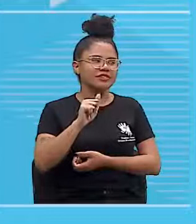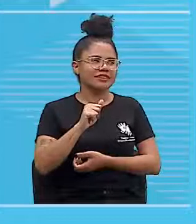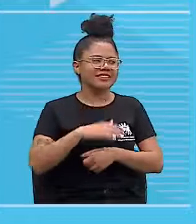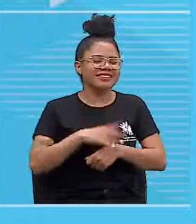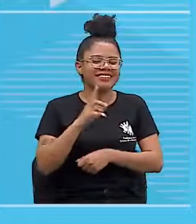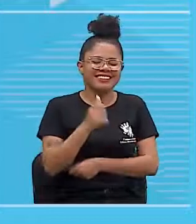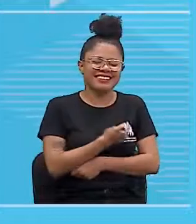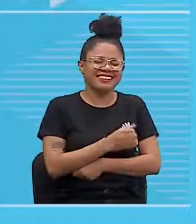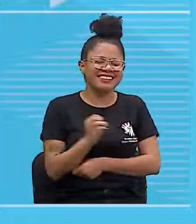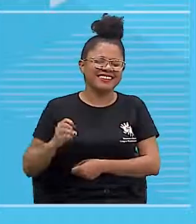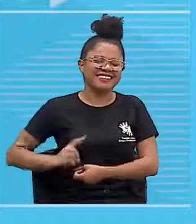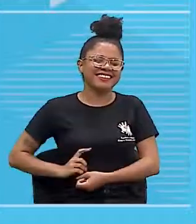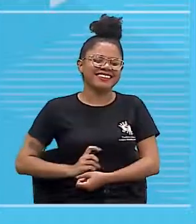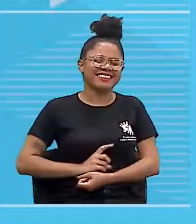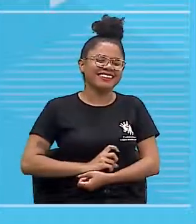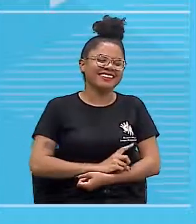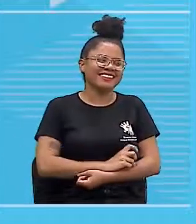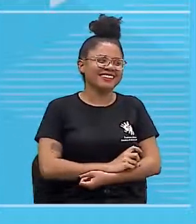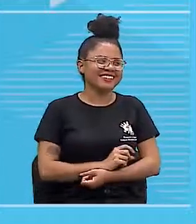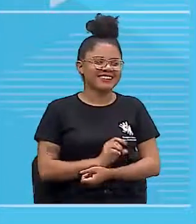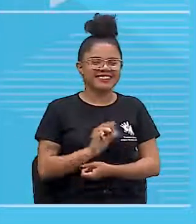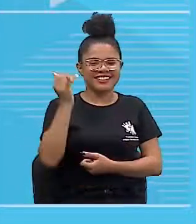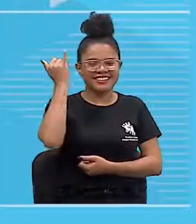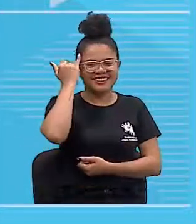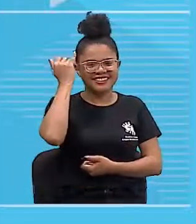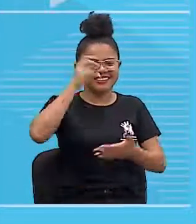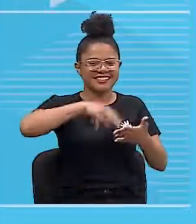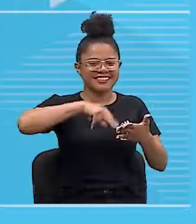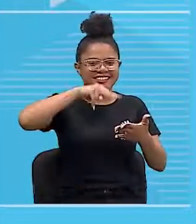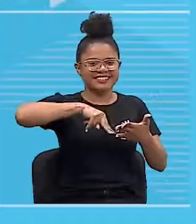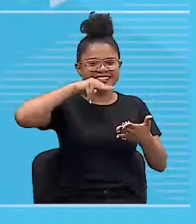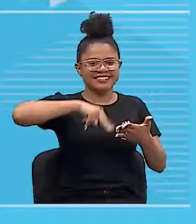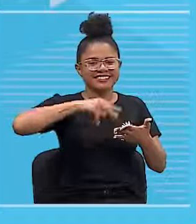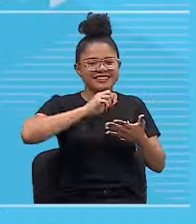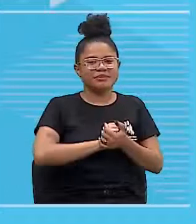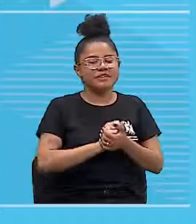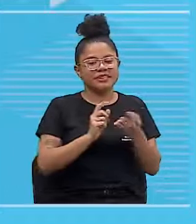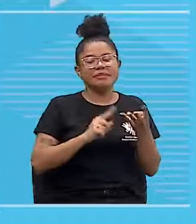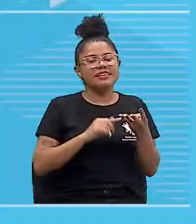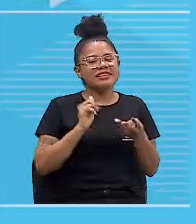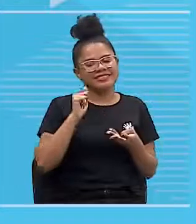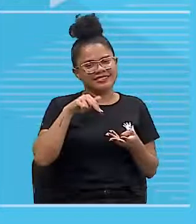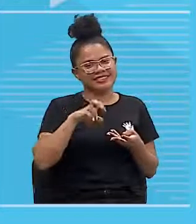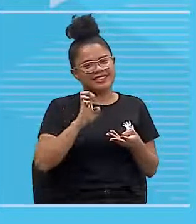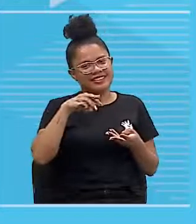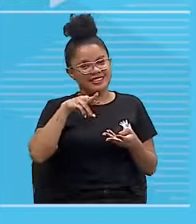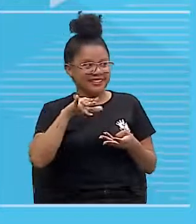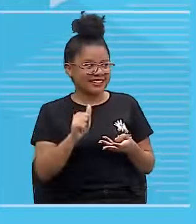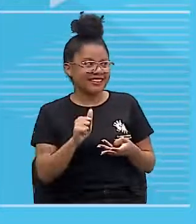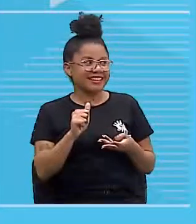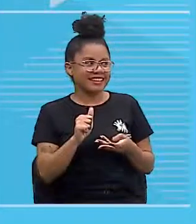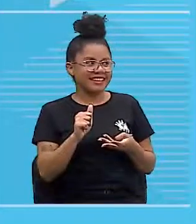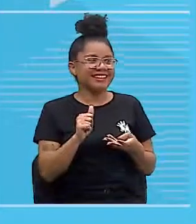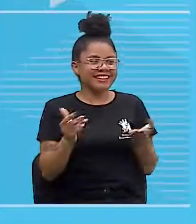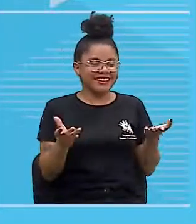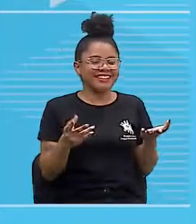vermes essa sua preguiça de ler pode ser verme ou uma anemia